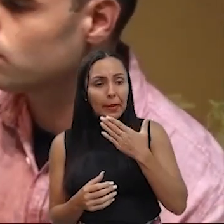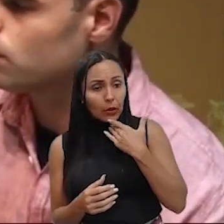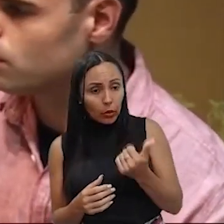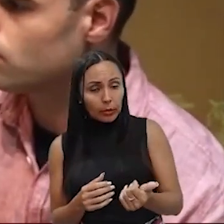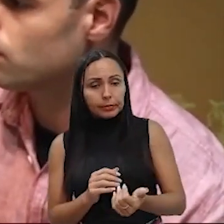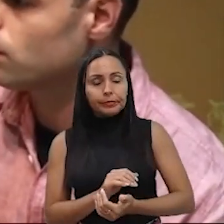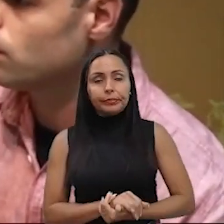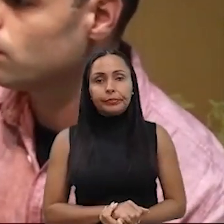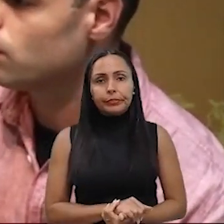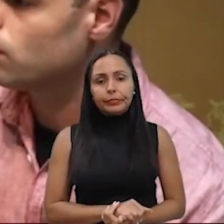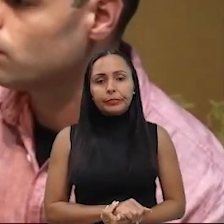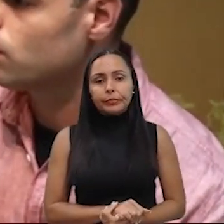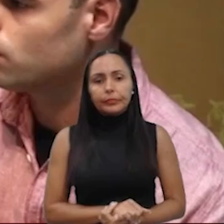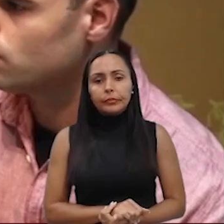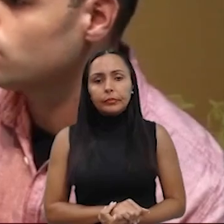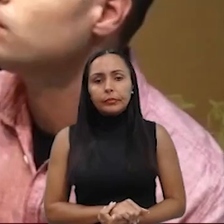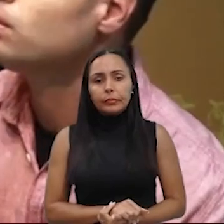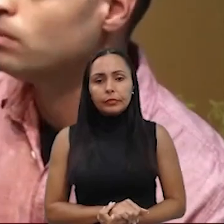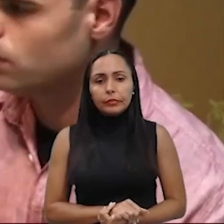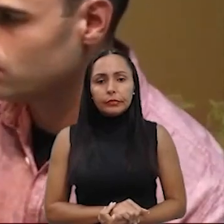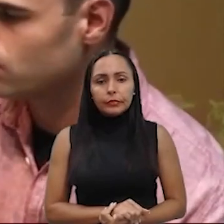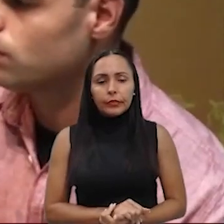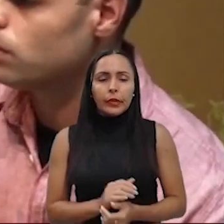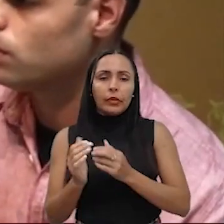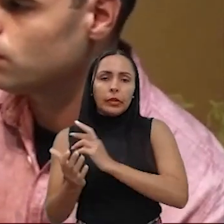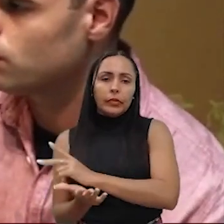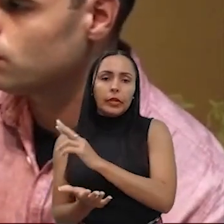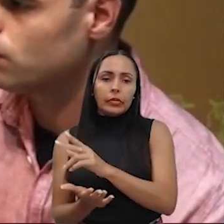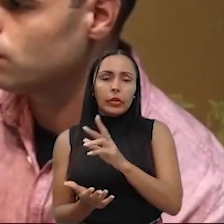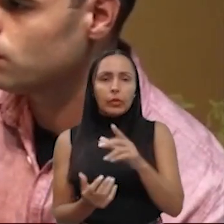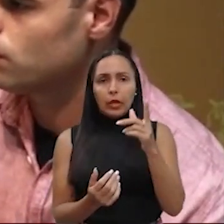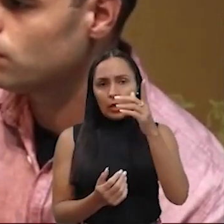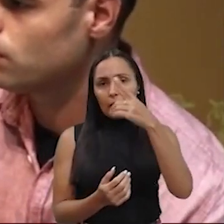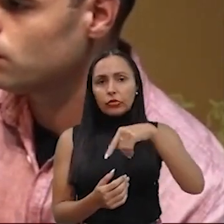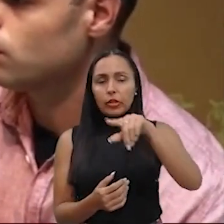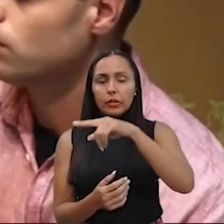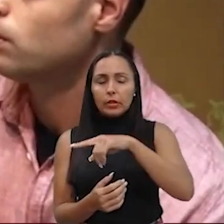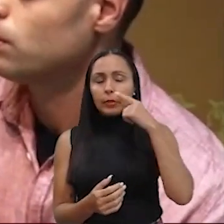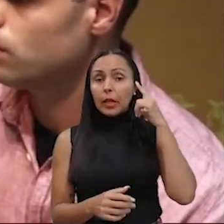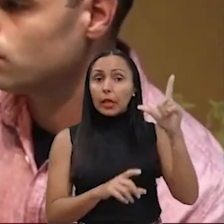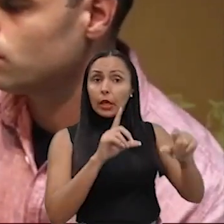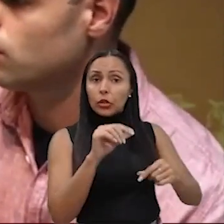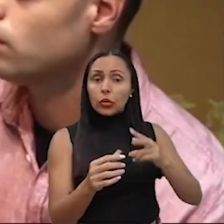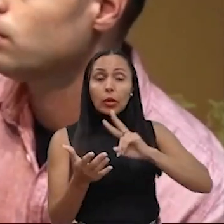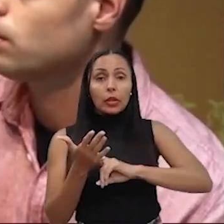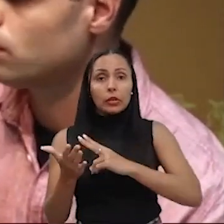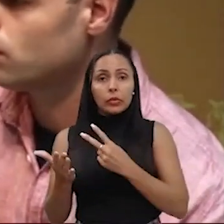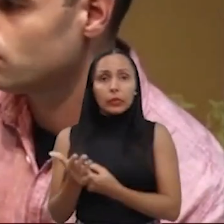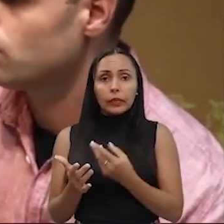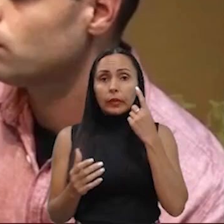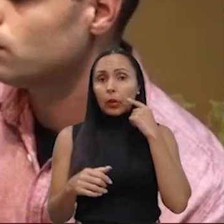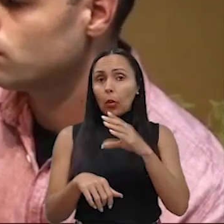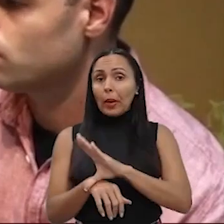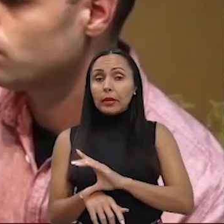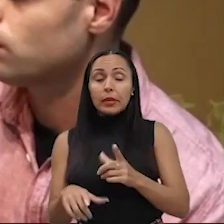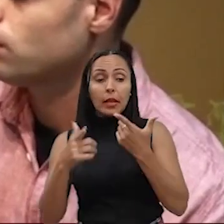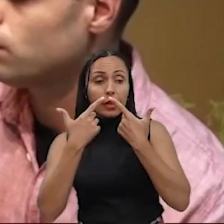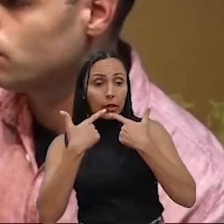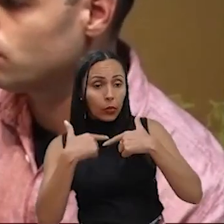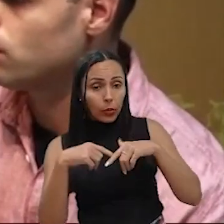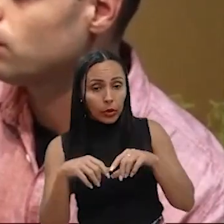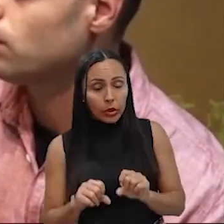Então, aperfeiçoar com diversos recursos. A gente sabe que no Escolha Tradutória envolve a competência linguística, não é, a